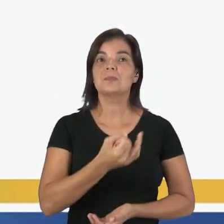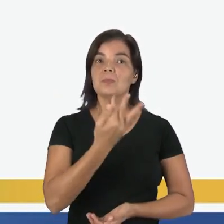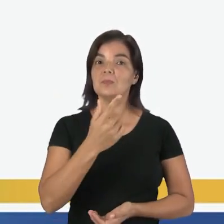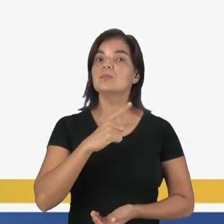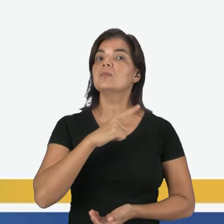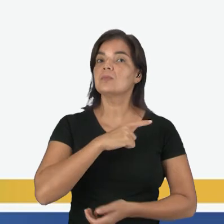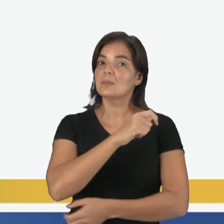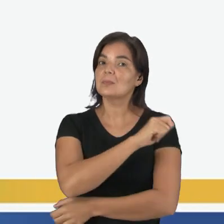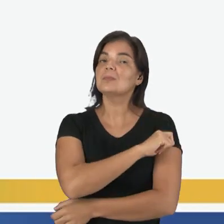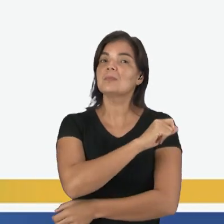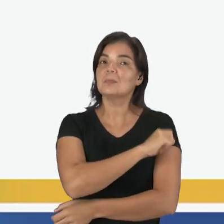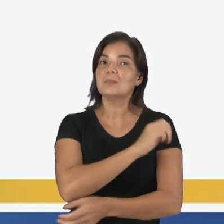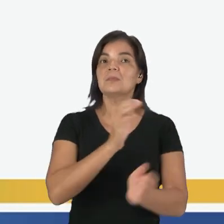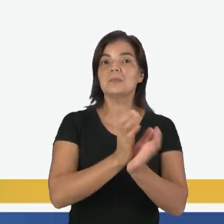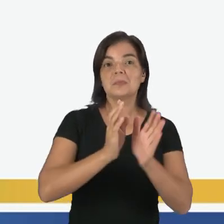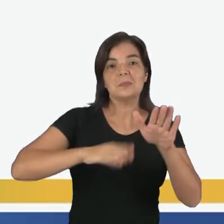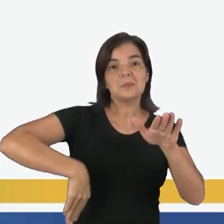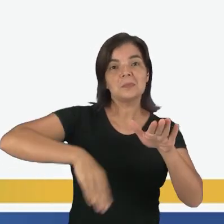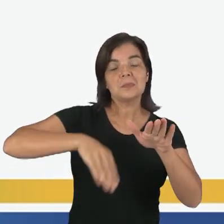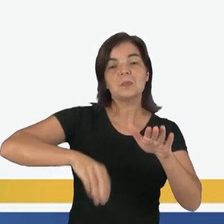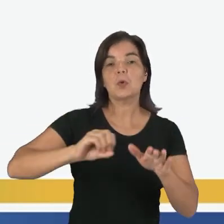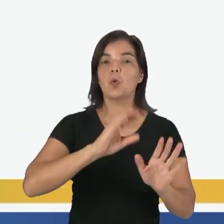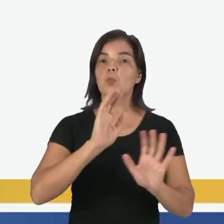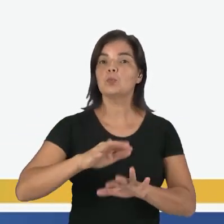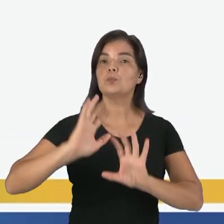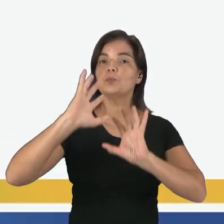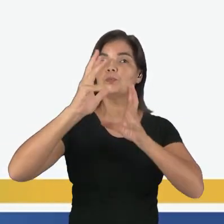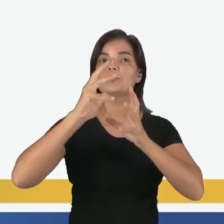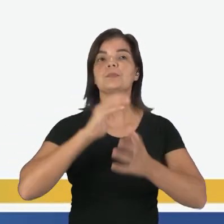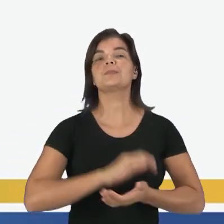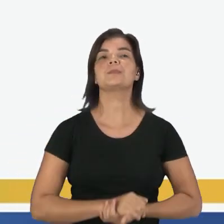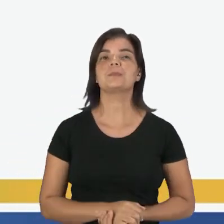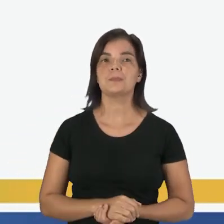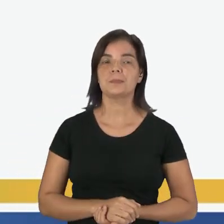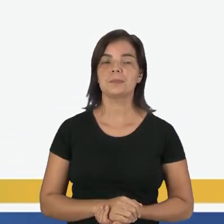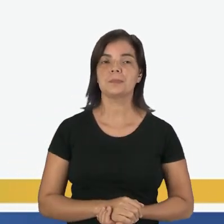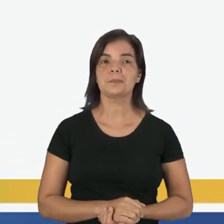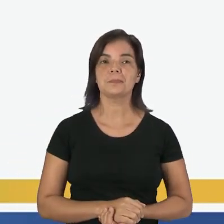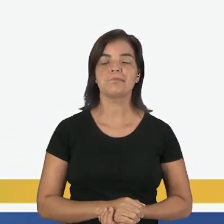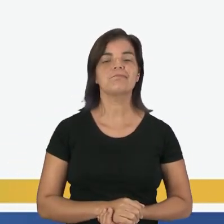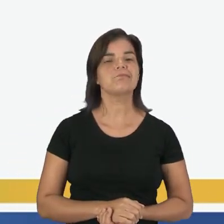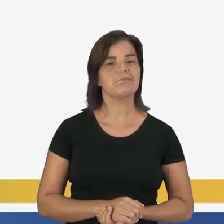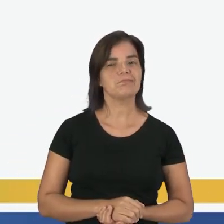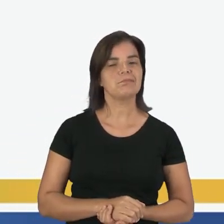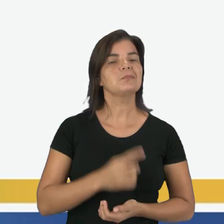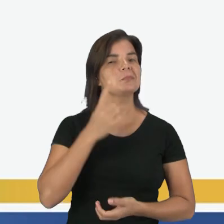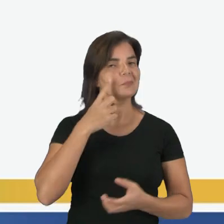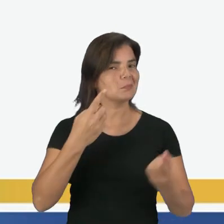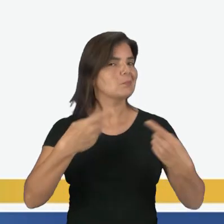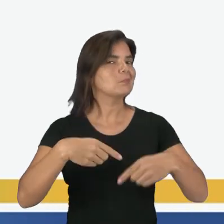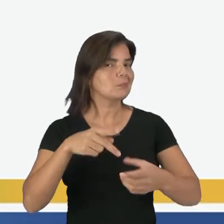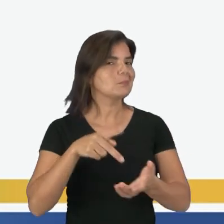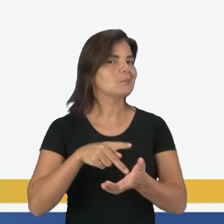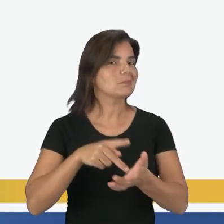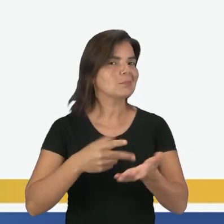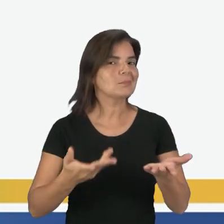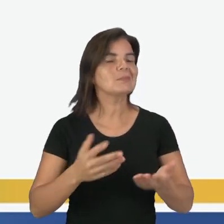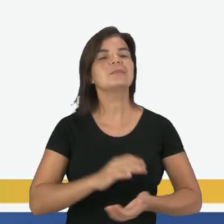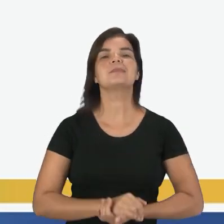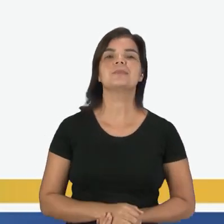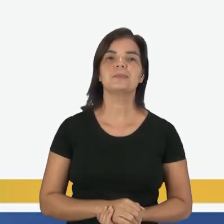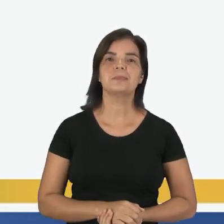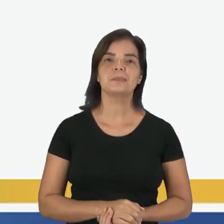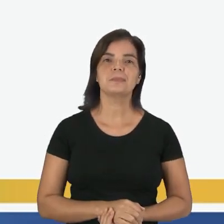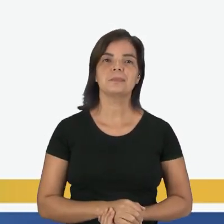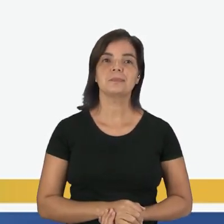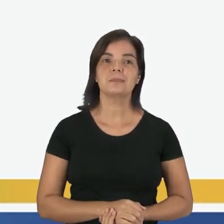Quantos alunos têm as classes de natação e basquete? Um desafio, não é mesmo?